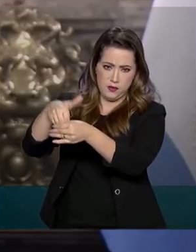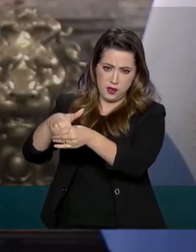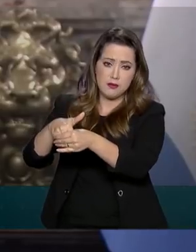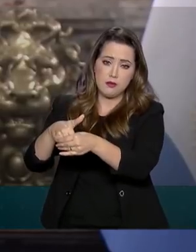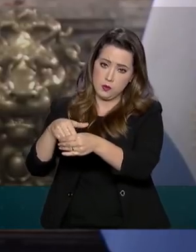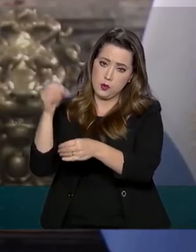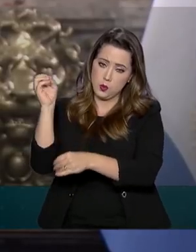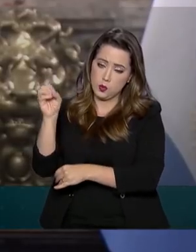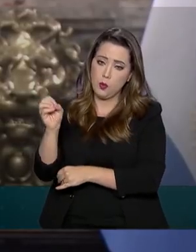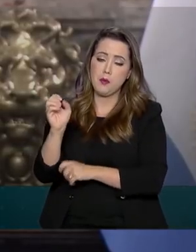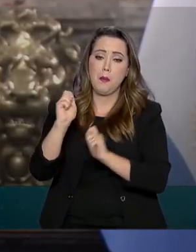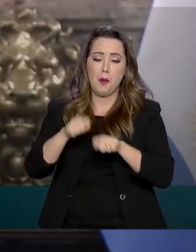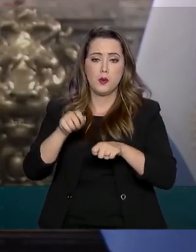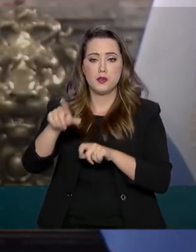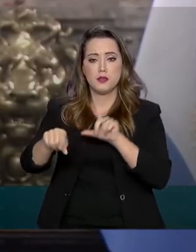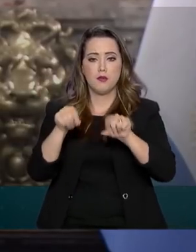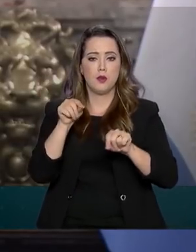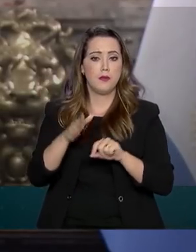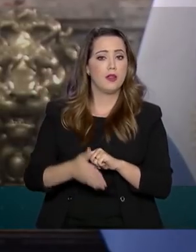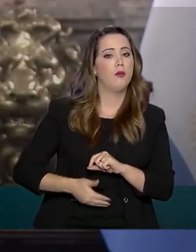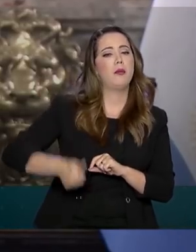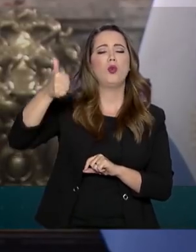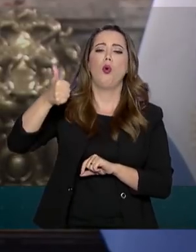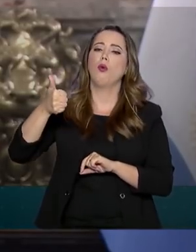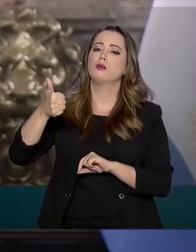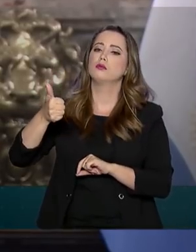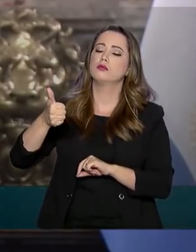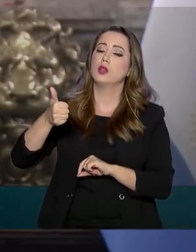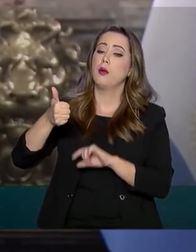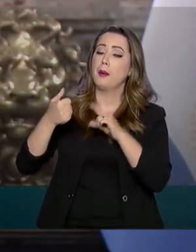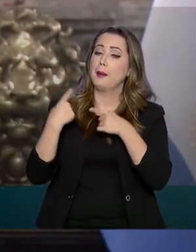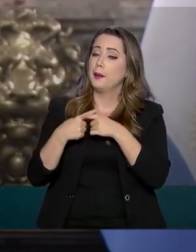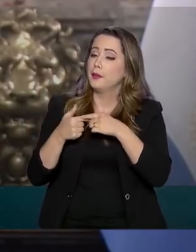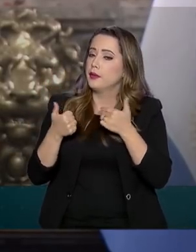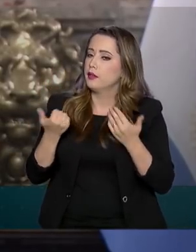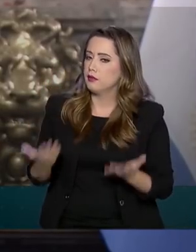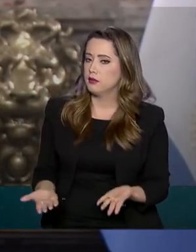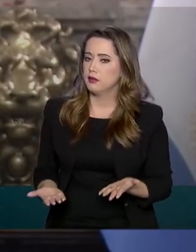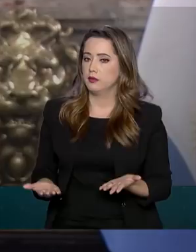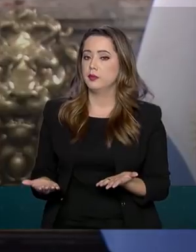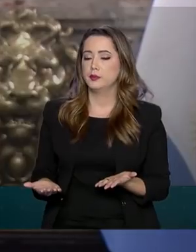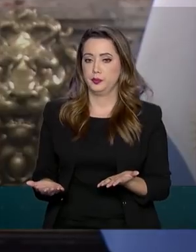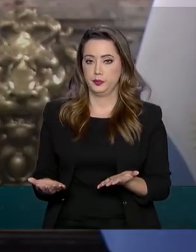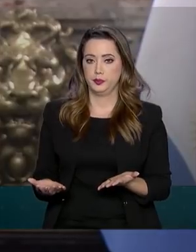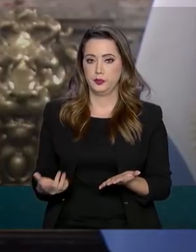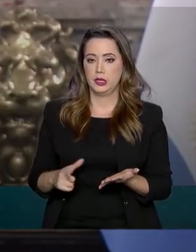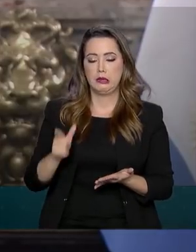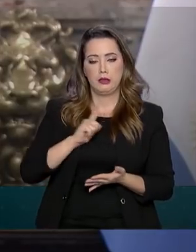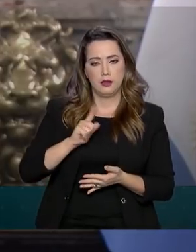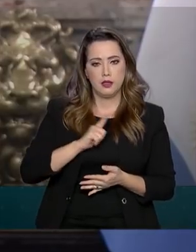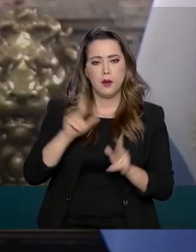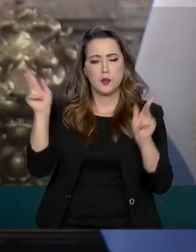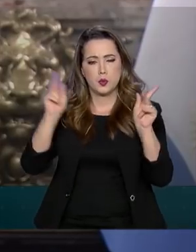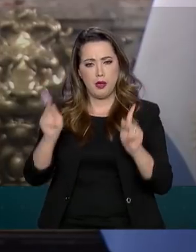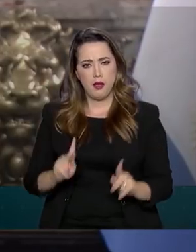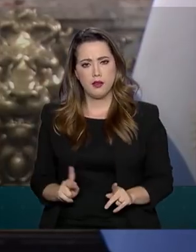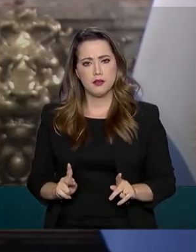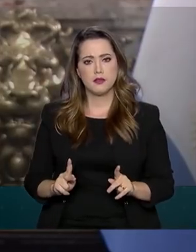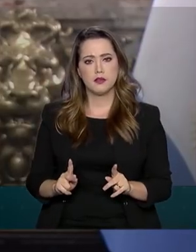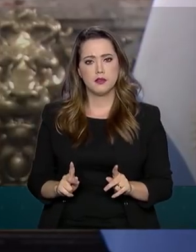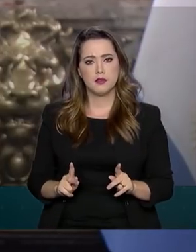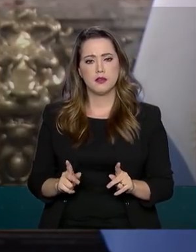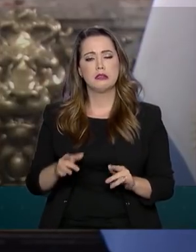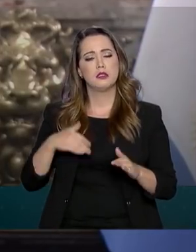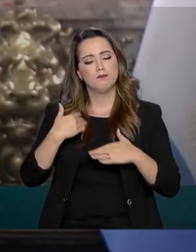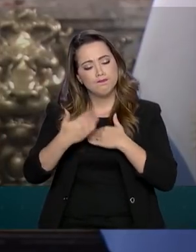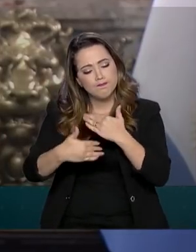para que possa escolher o melhor, porque dessa forma teremos paz,